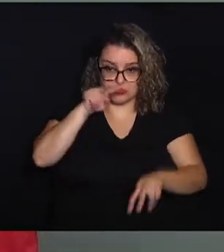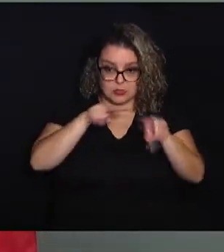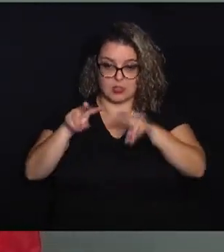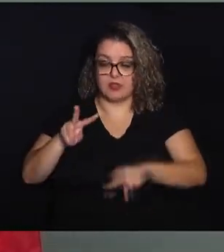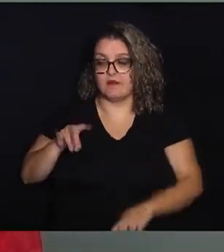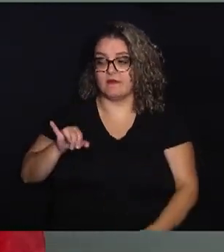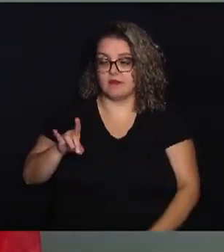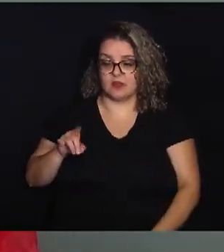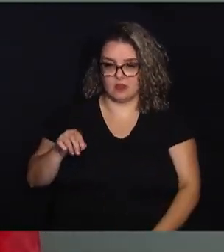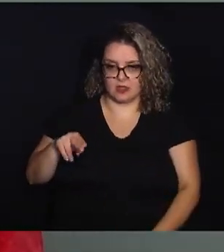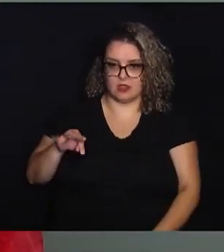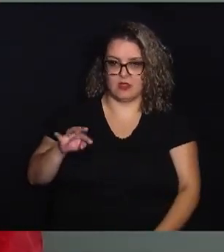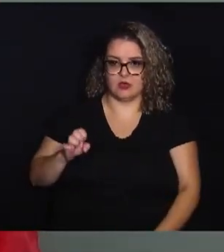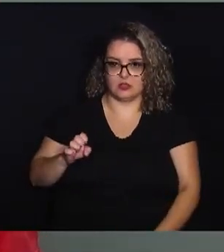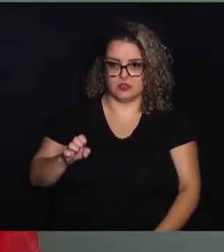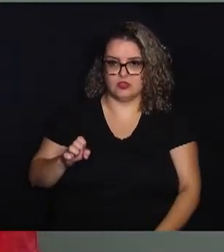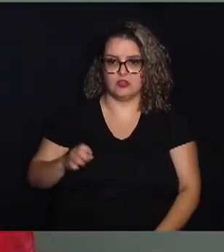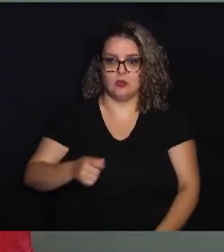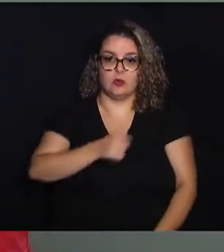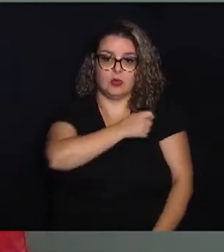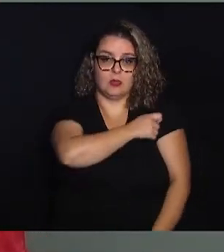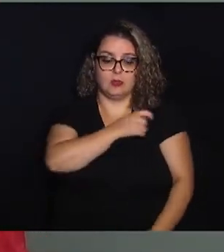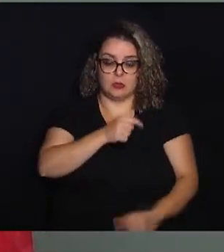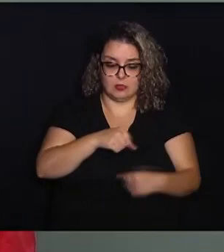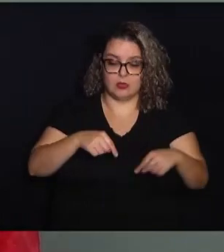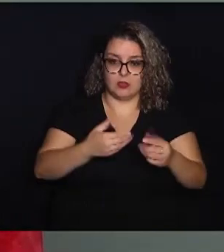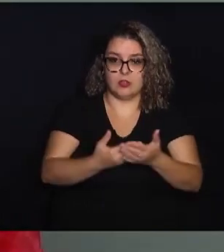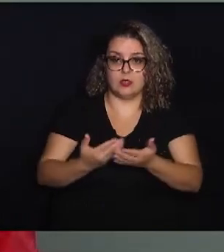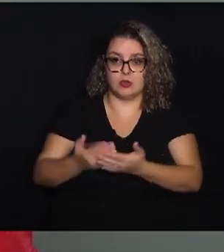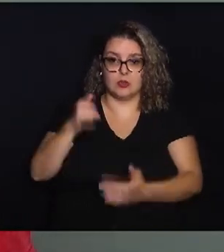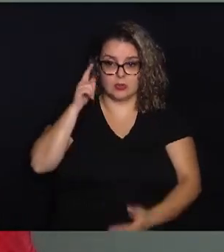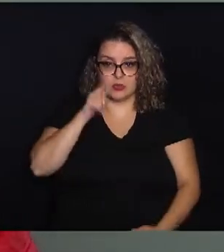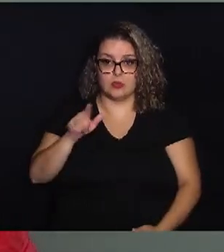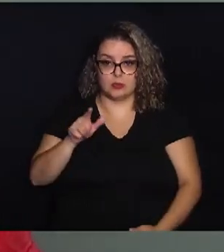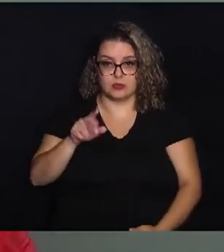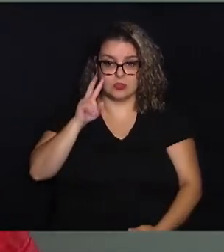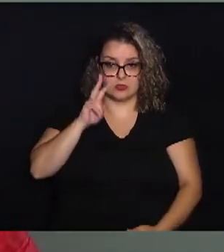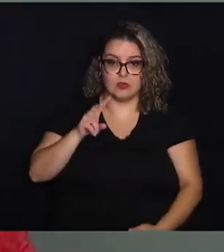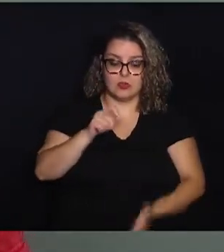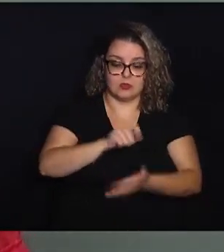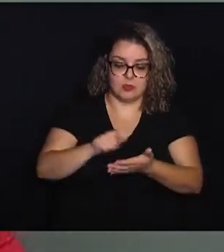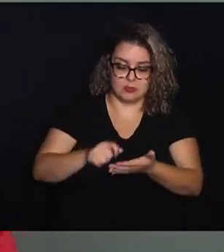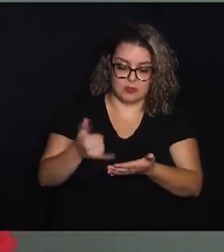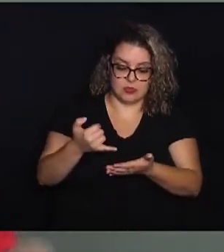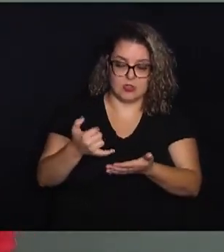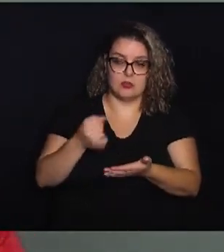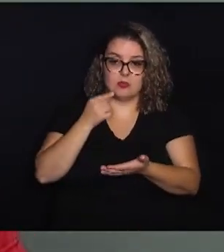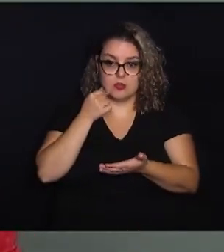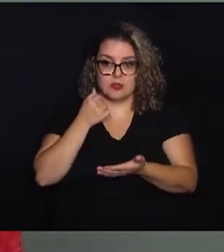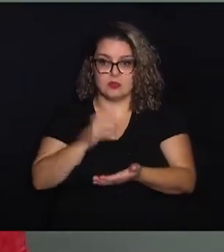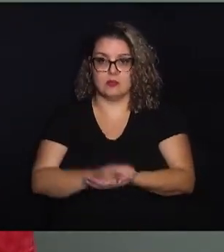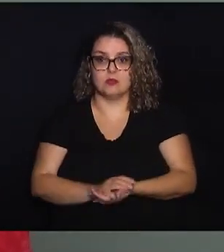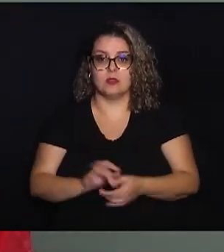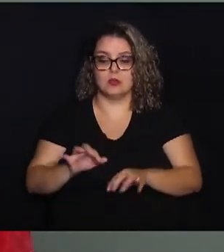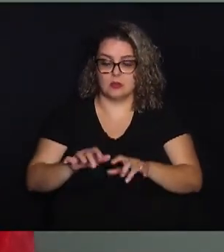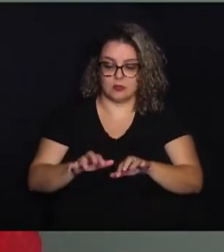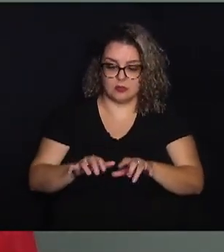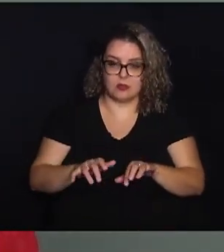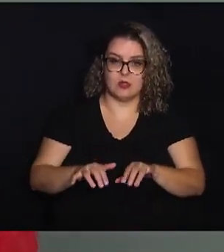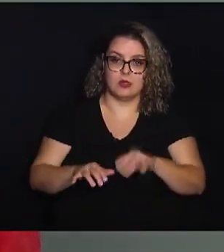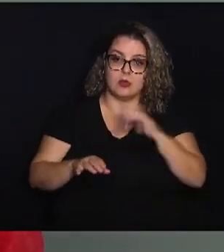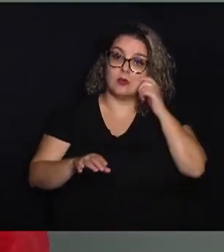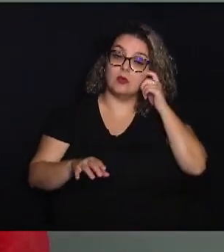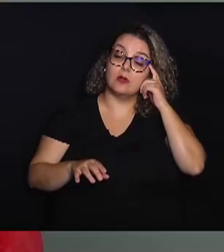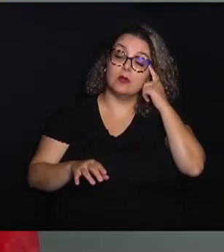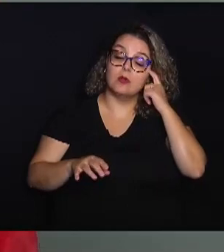visão. É um aluno em sala de aula que consegue ver, que lê e escreve usando a caneta, lápis, a máquina braille. O braille